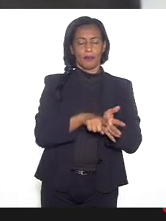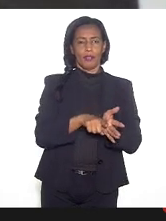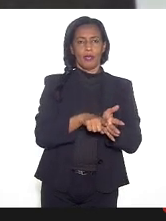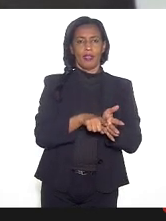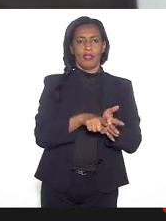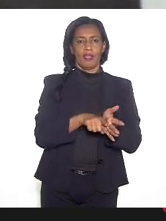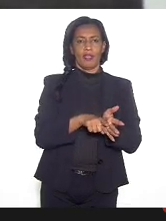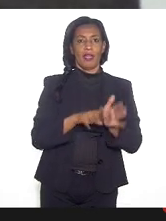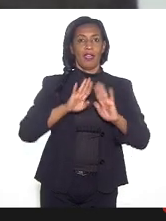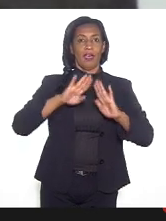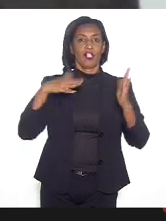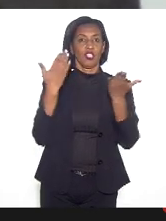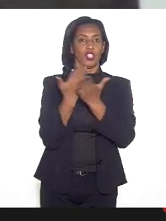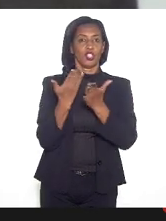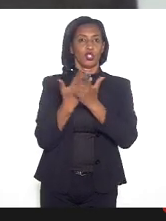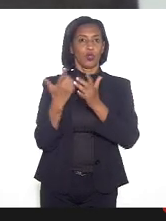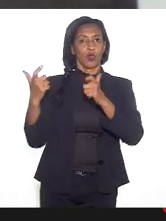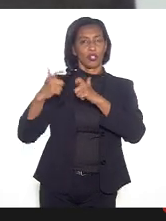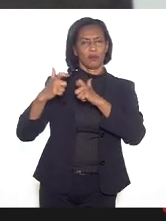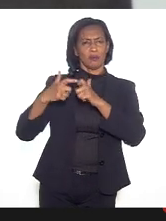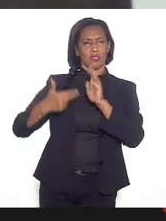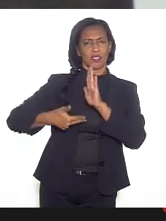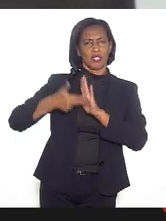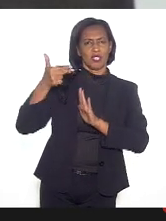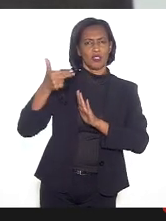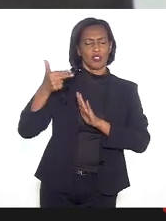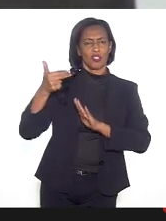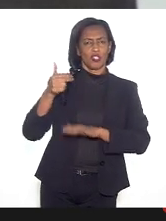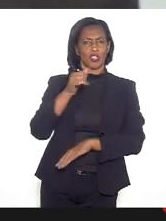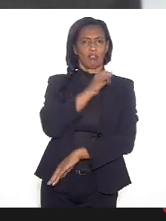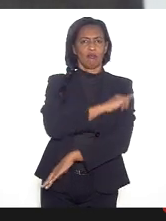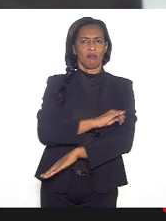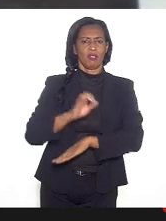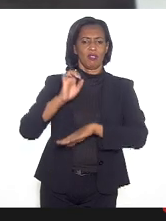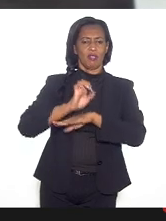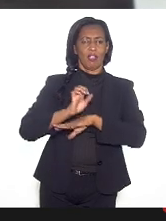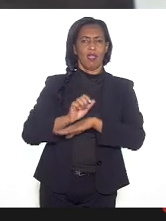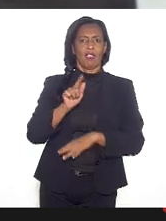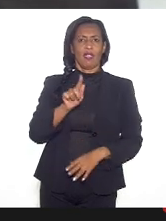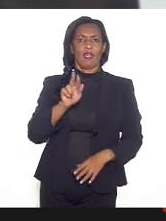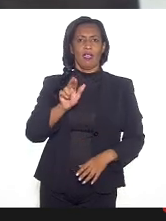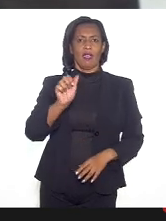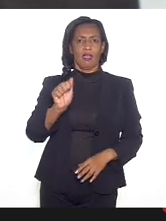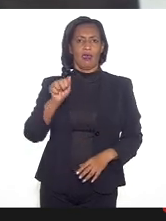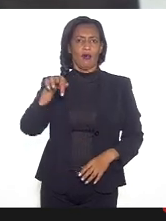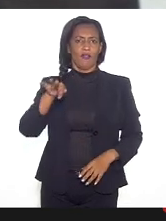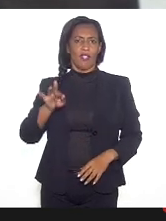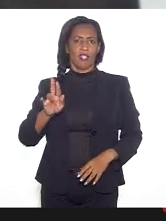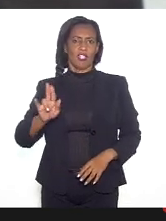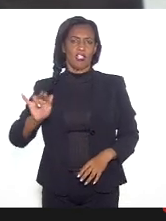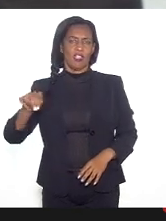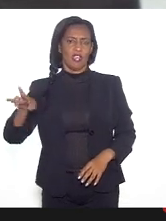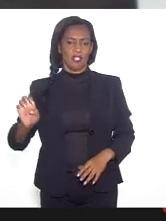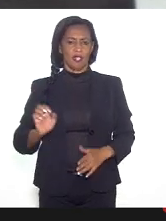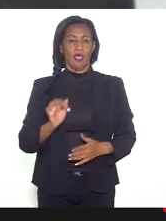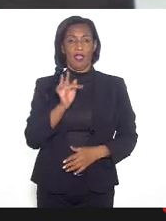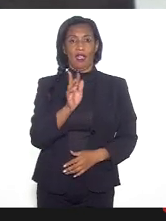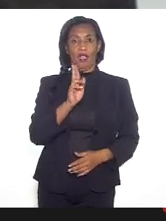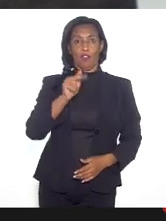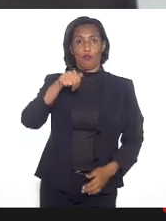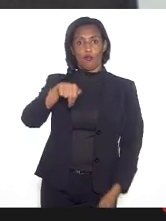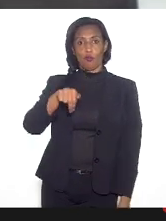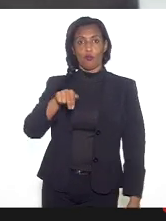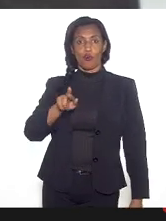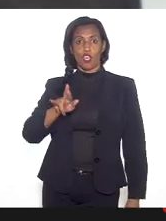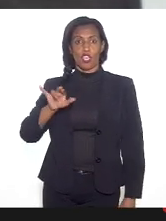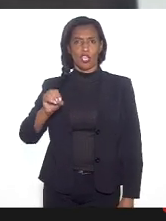assistência à Escola de Medicina e Cirurgia do Rio de Janeiro, do Hospital Gafreguini. Então, a FUNRIO. Fica